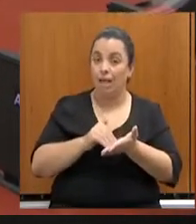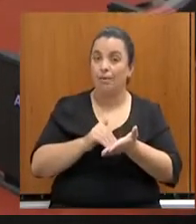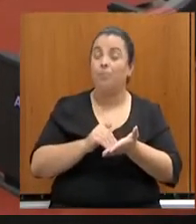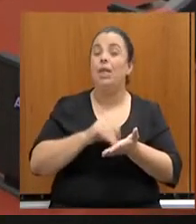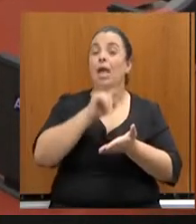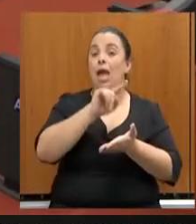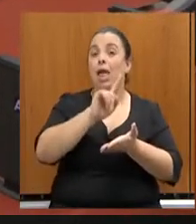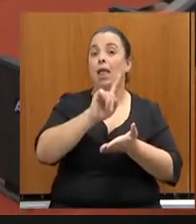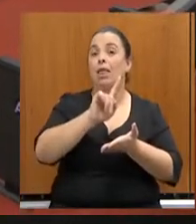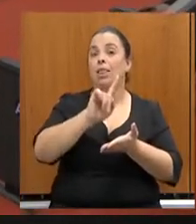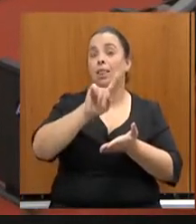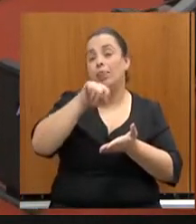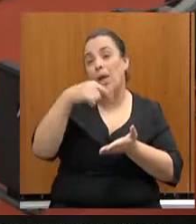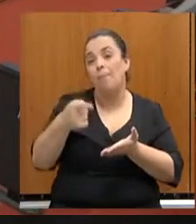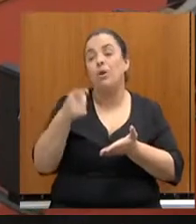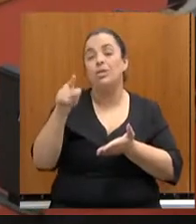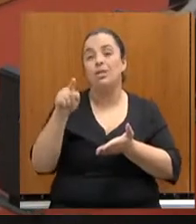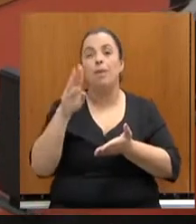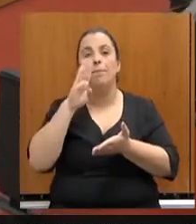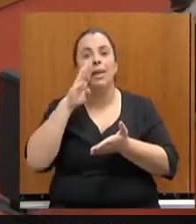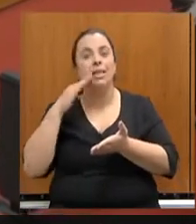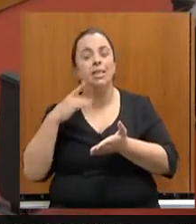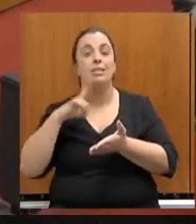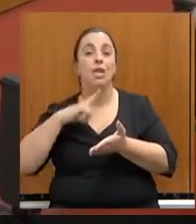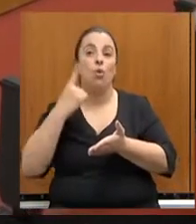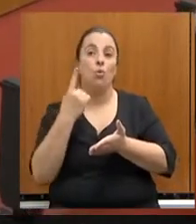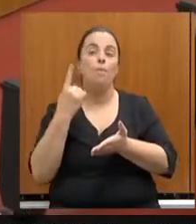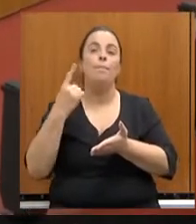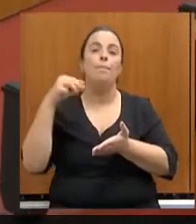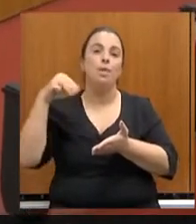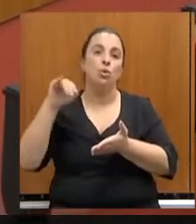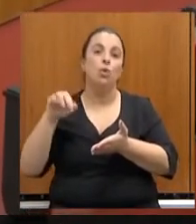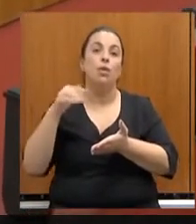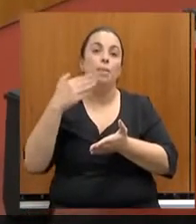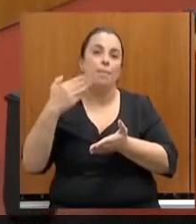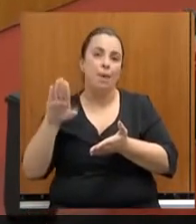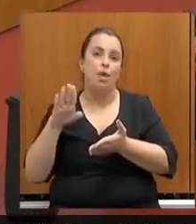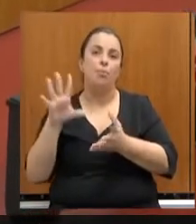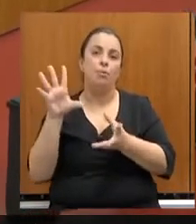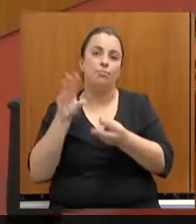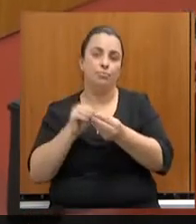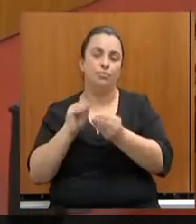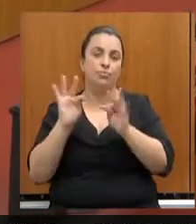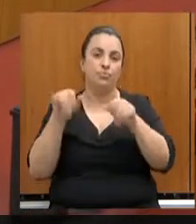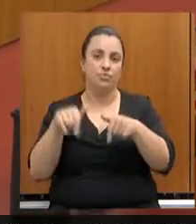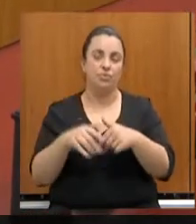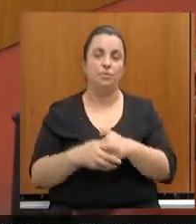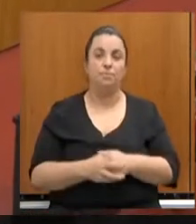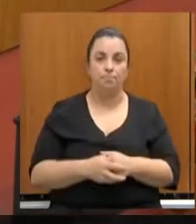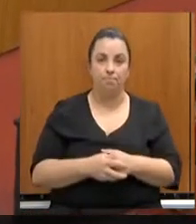deputada Beatriz Sequeira ainda terá um minuto e meio para suas considerações finais